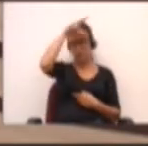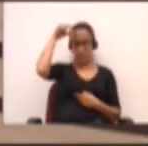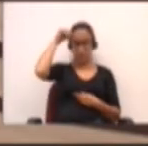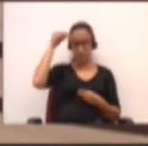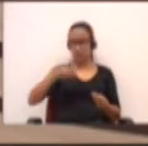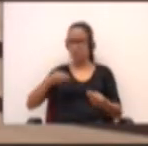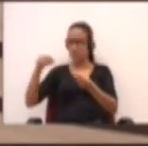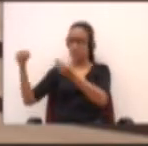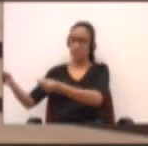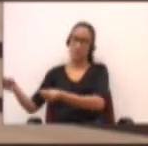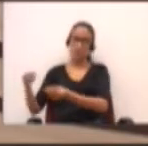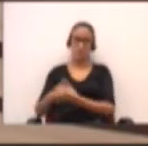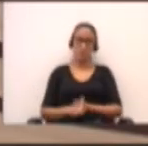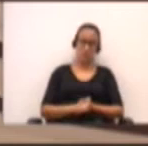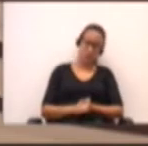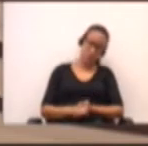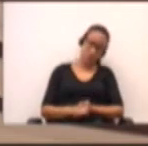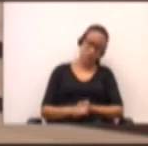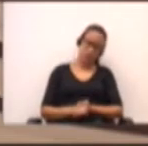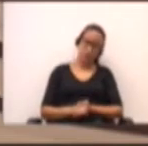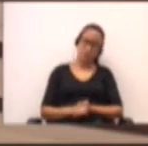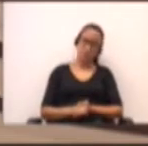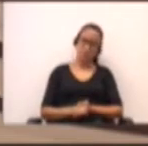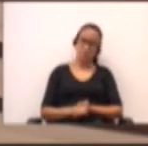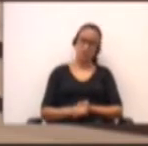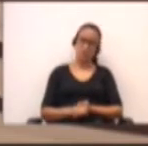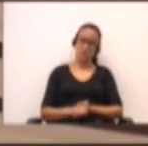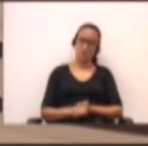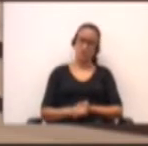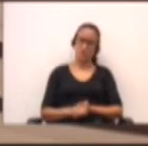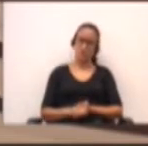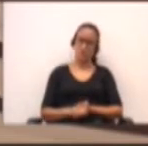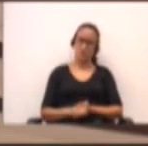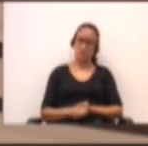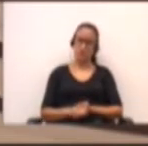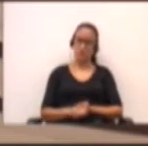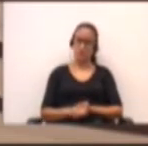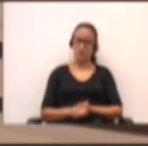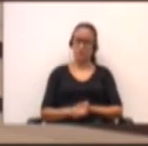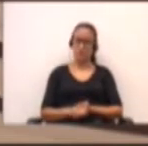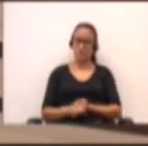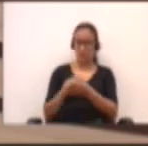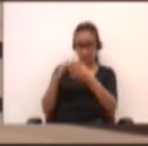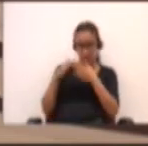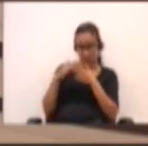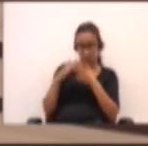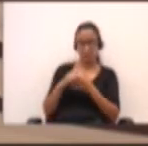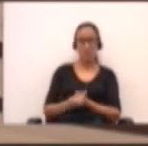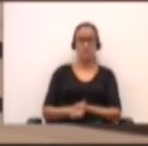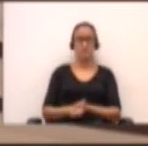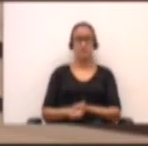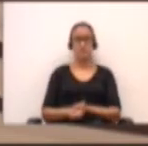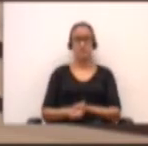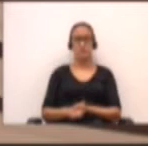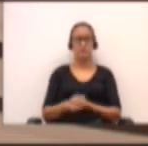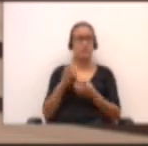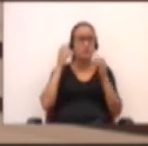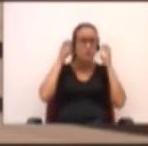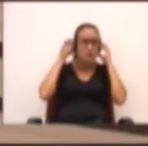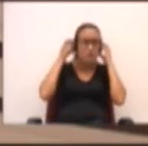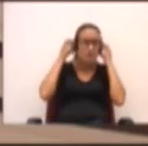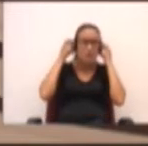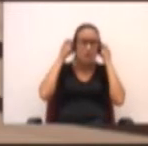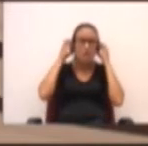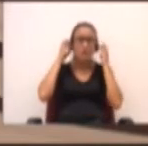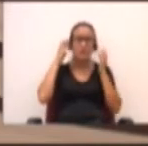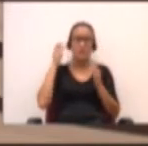ao Executivo. Questão de ordem, senhor. Suspensão dos Eu trabalhos. já tinha pedido para o presidente. A questão de